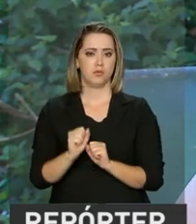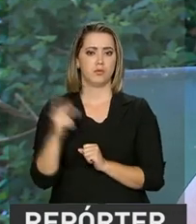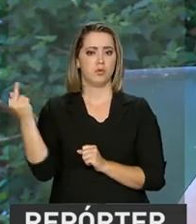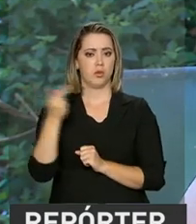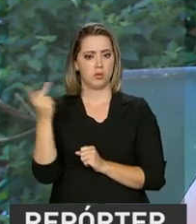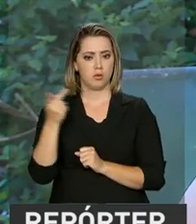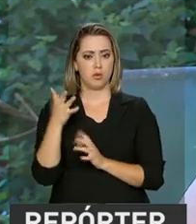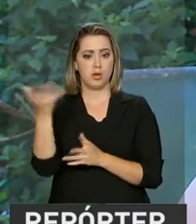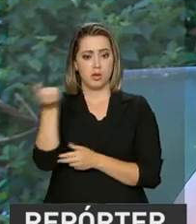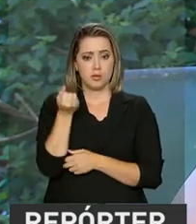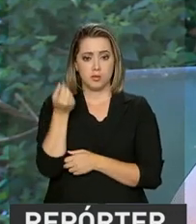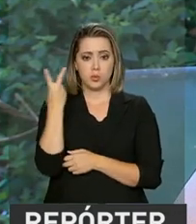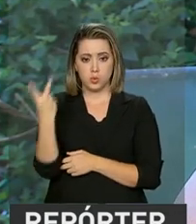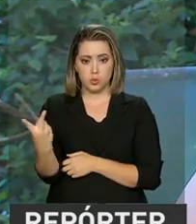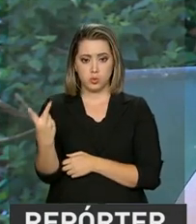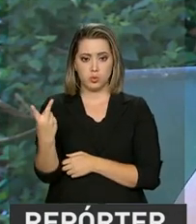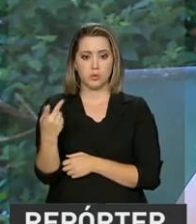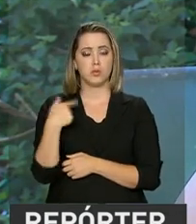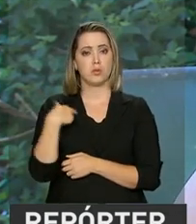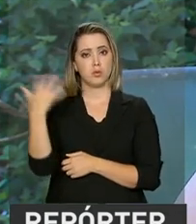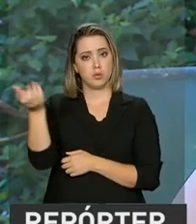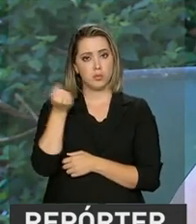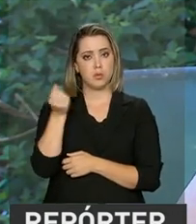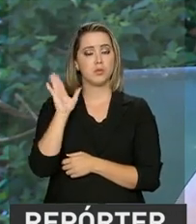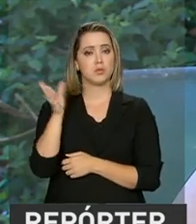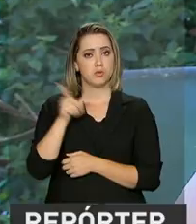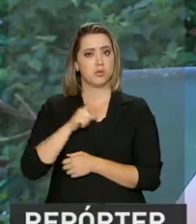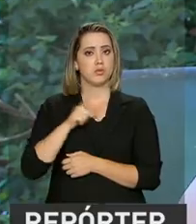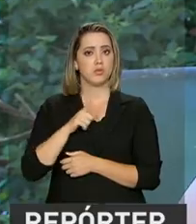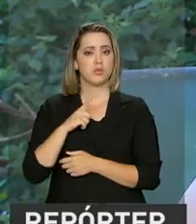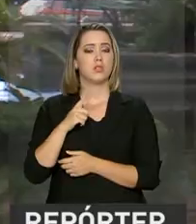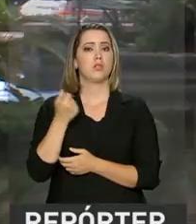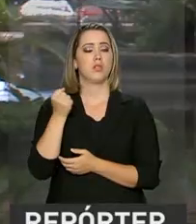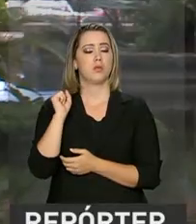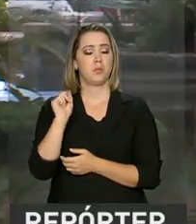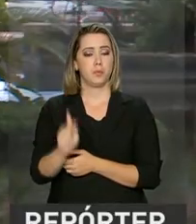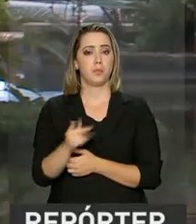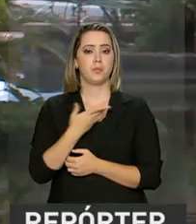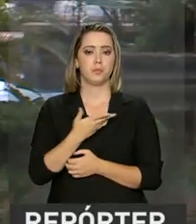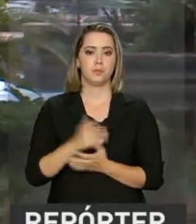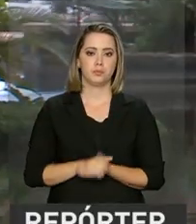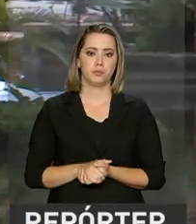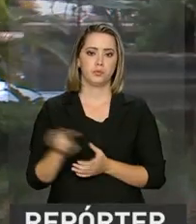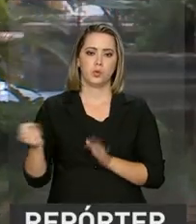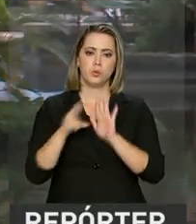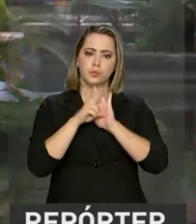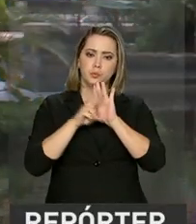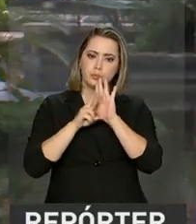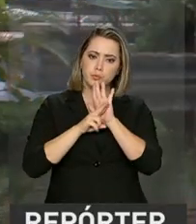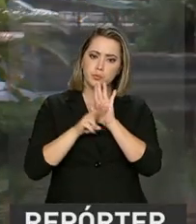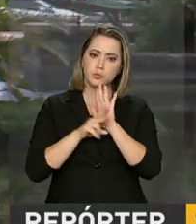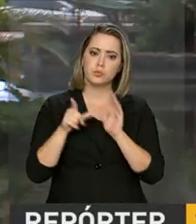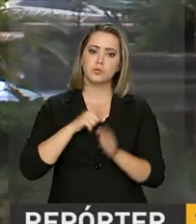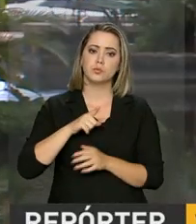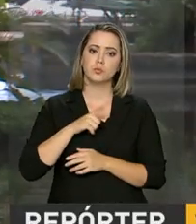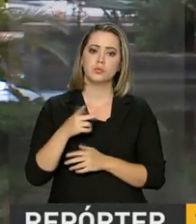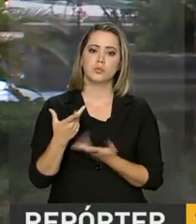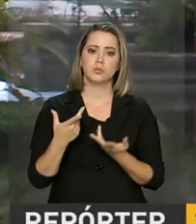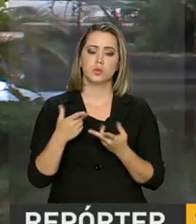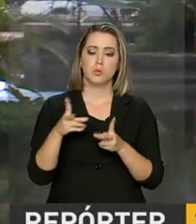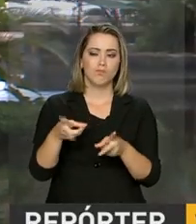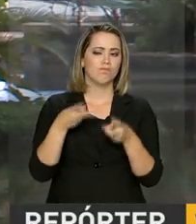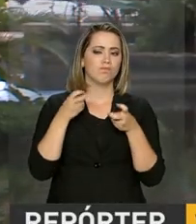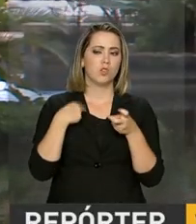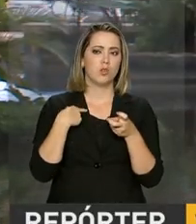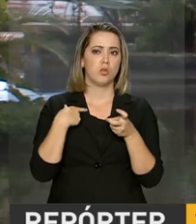às duas aposentadorias, minha pensão que eu já tenho e minha aposentadoria. Com a reforma da Previdência, temos uma